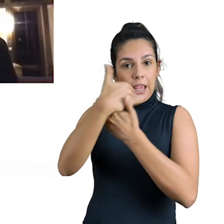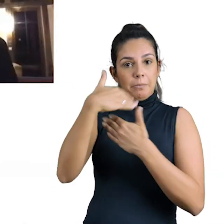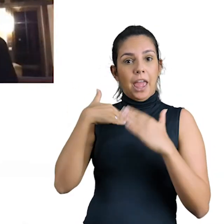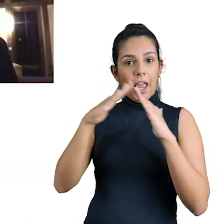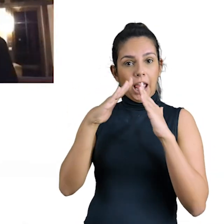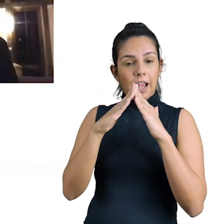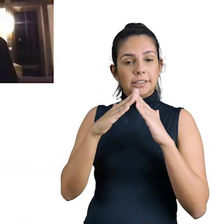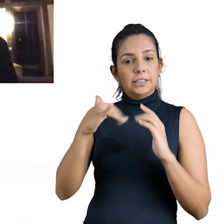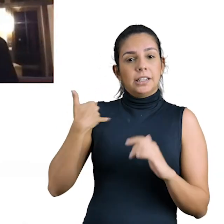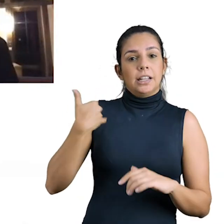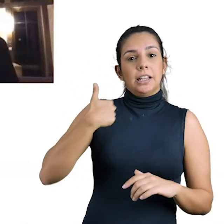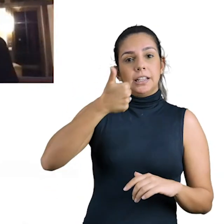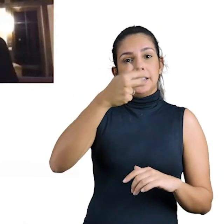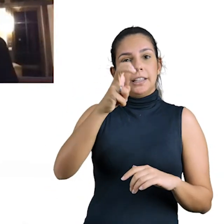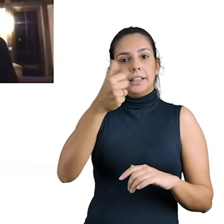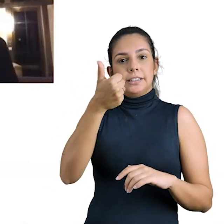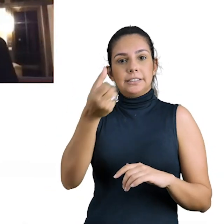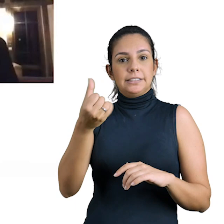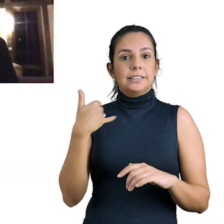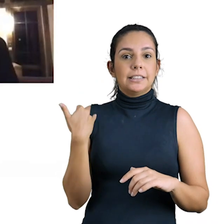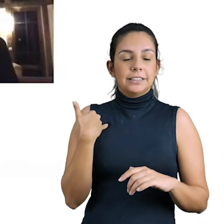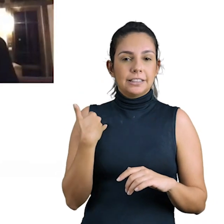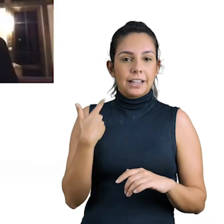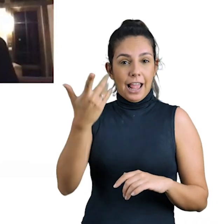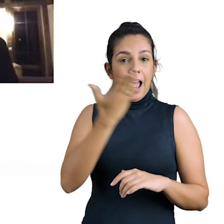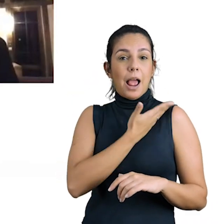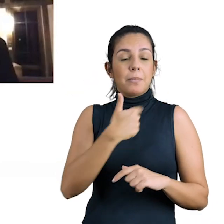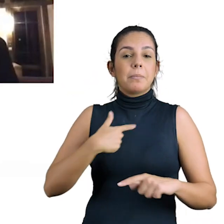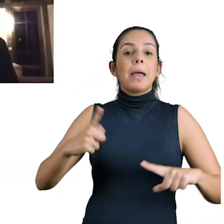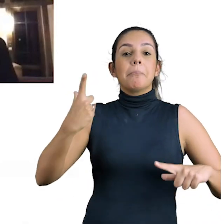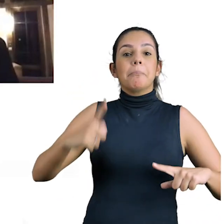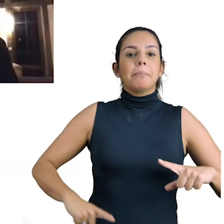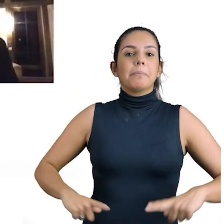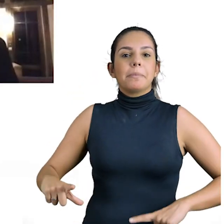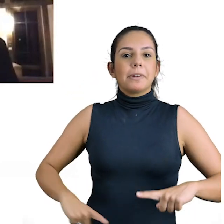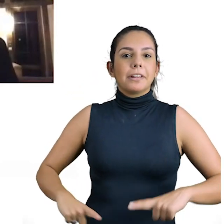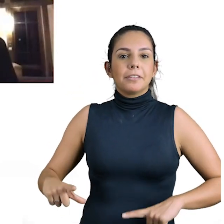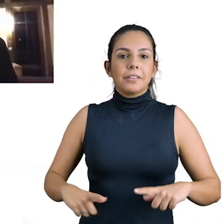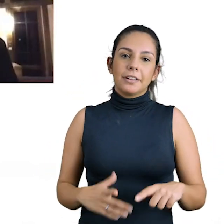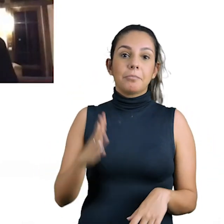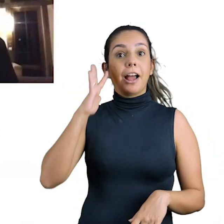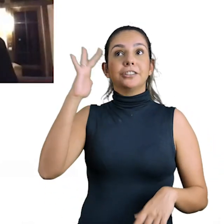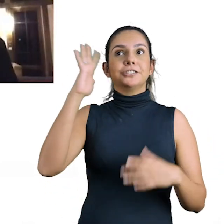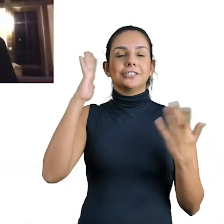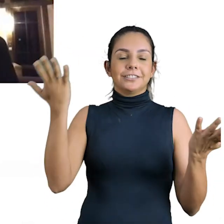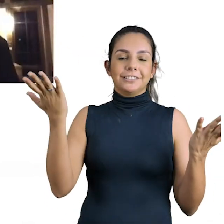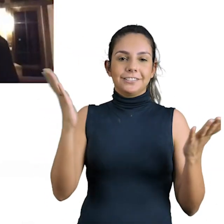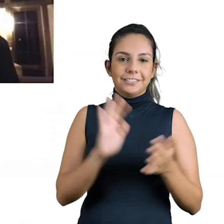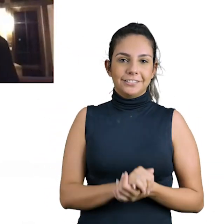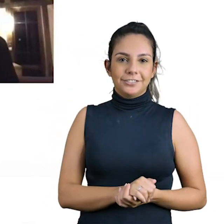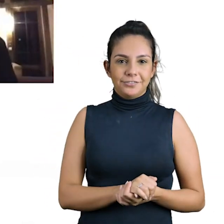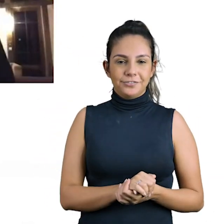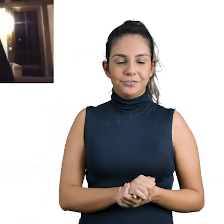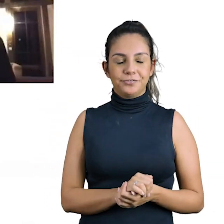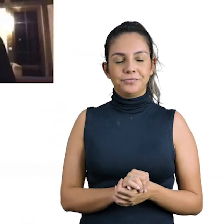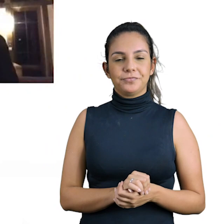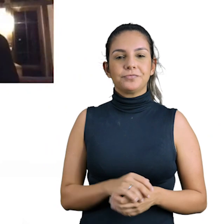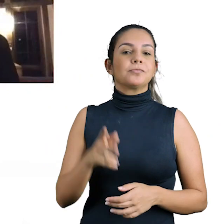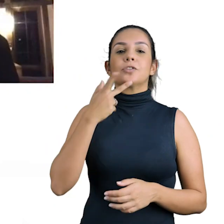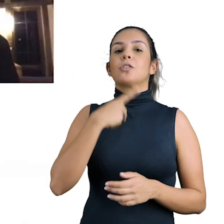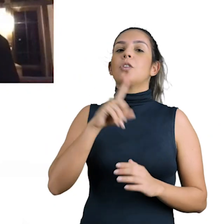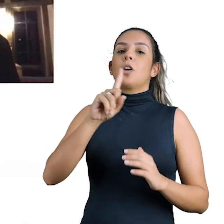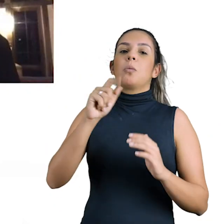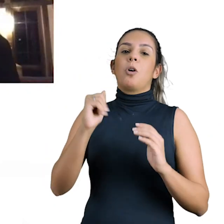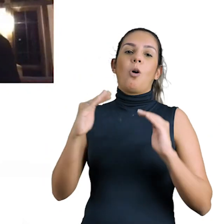minha casa quando eu era 15, 16 anos, porque ela era amiga de uma prima minha. Você imagina? Aí depois que eu comecei a fazer o Sempre um